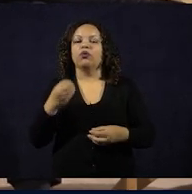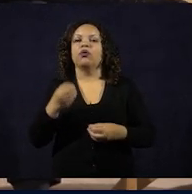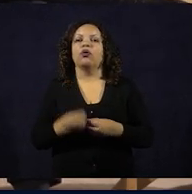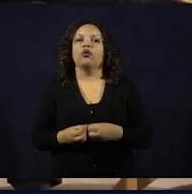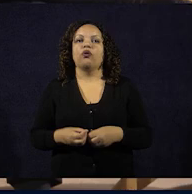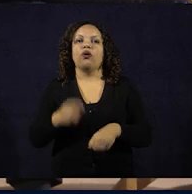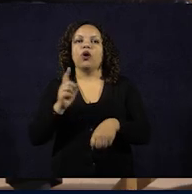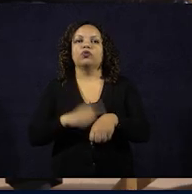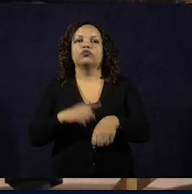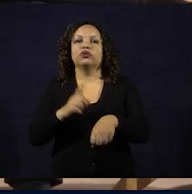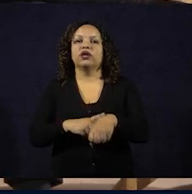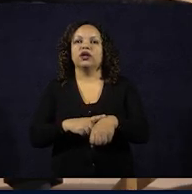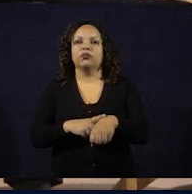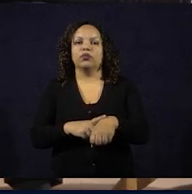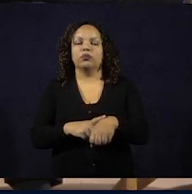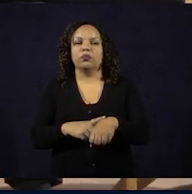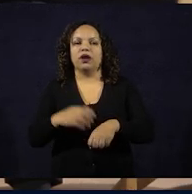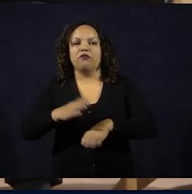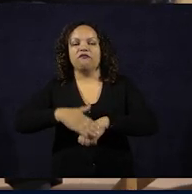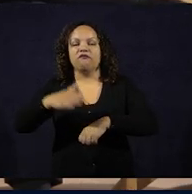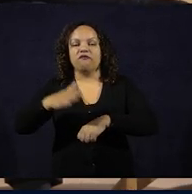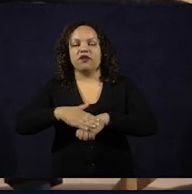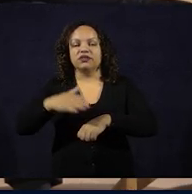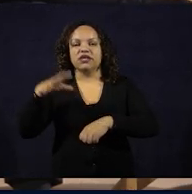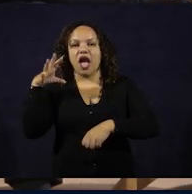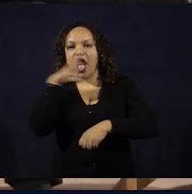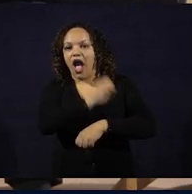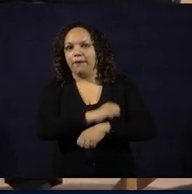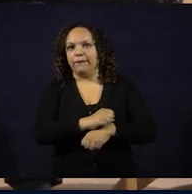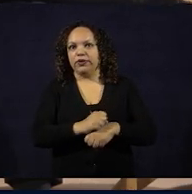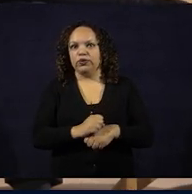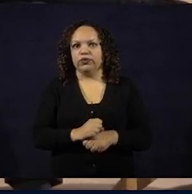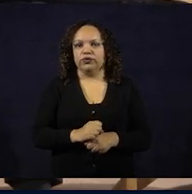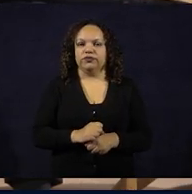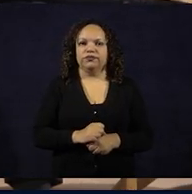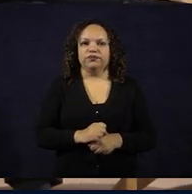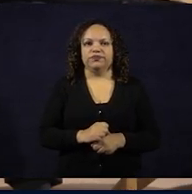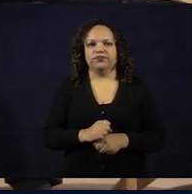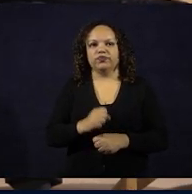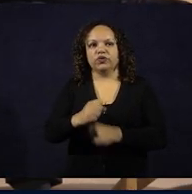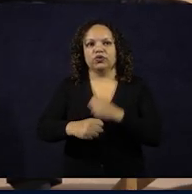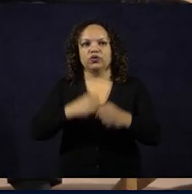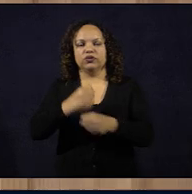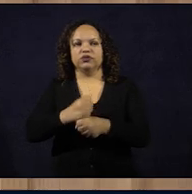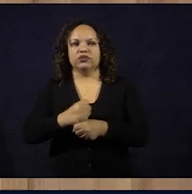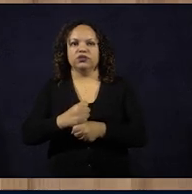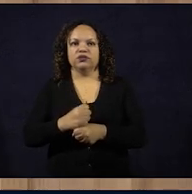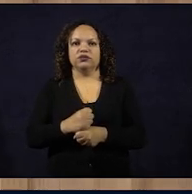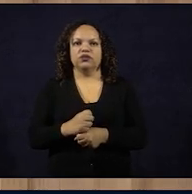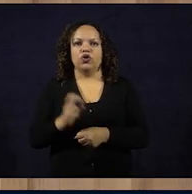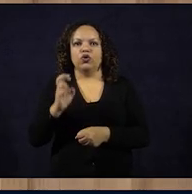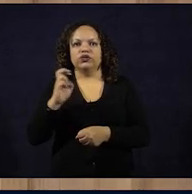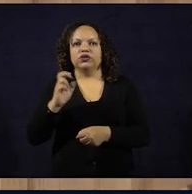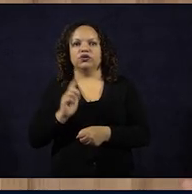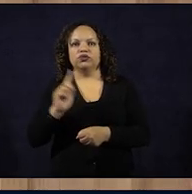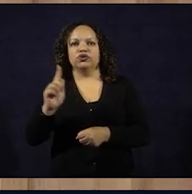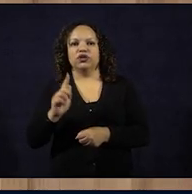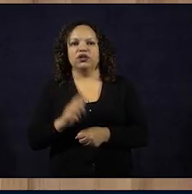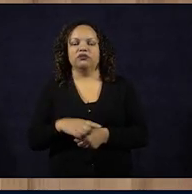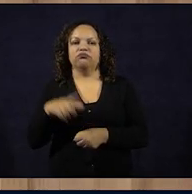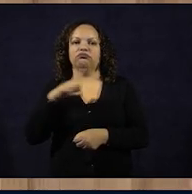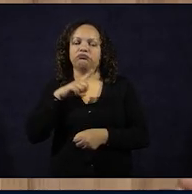implementação que esse leilão trouxe para as operadoras irem implementando longos próximos anos são 5g ele tem uma